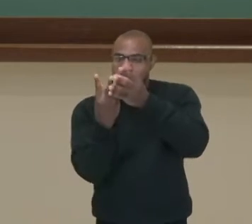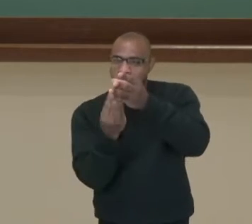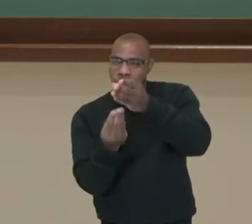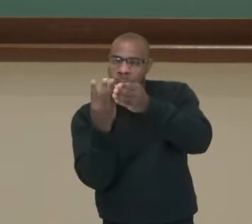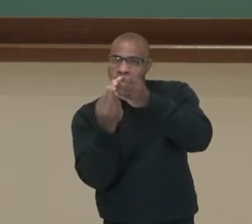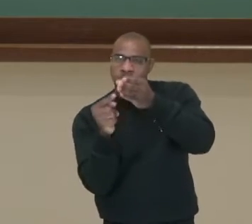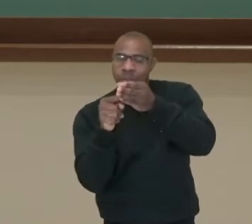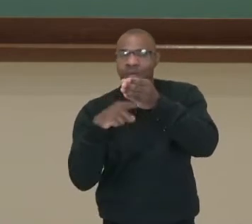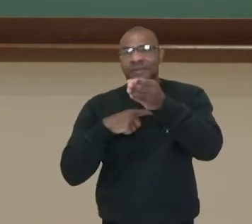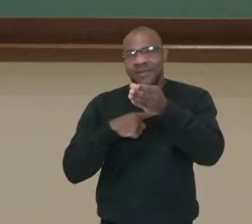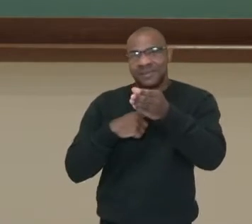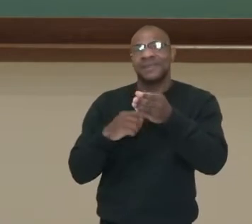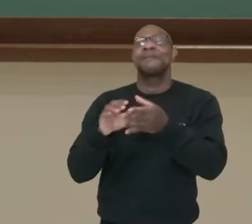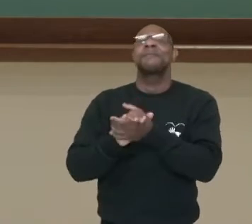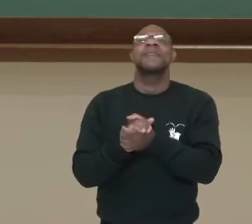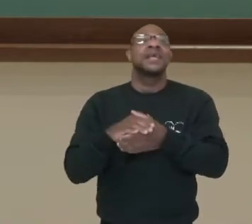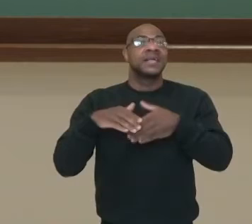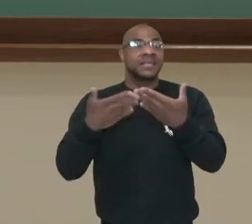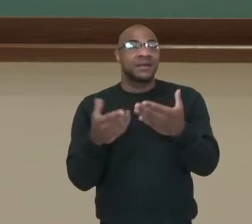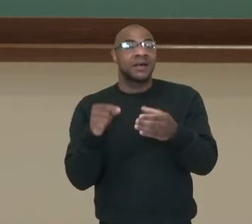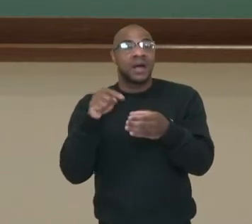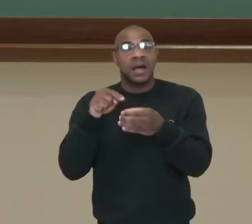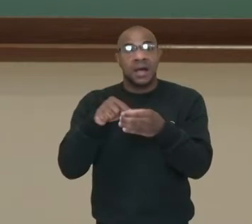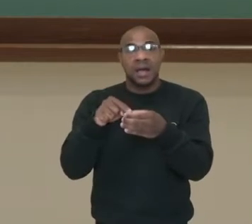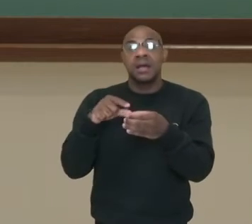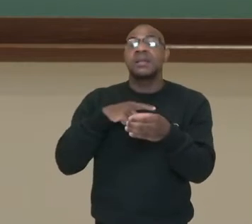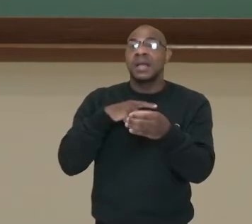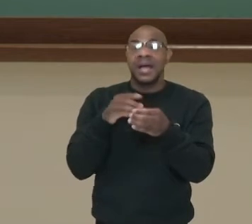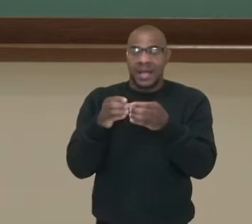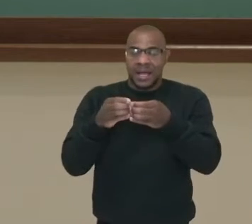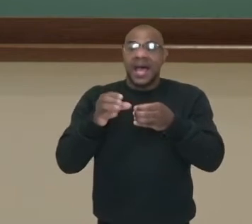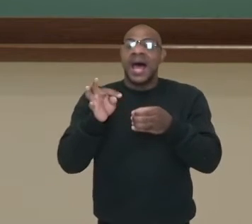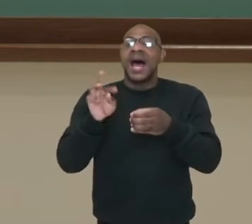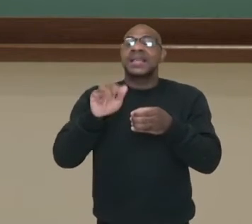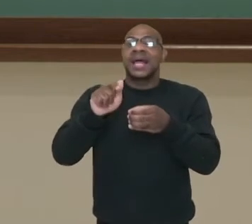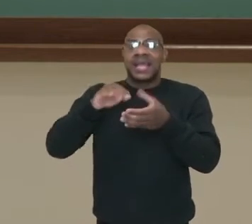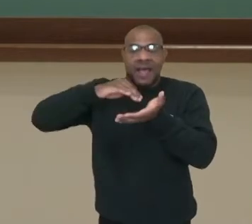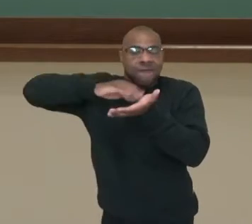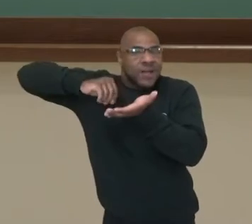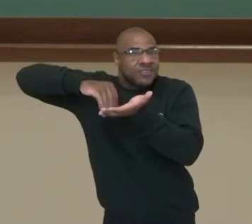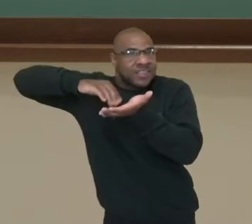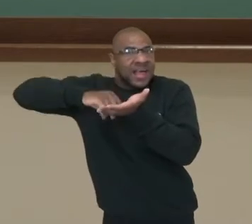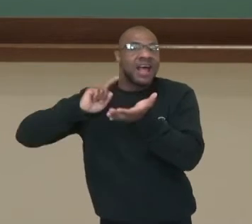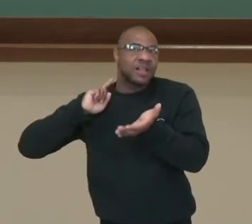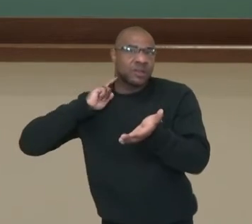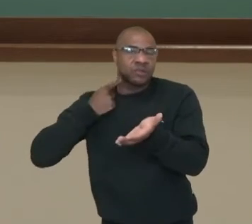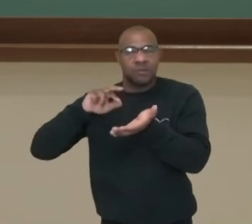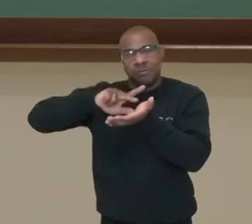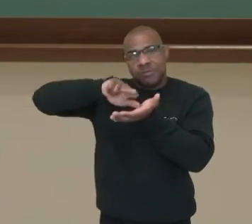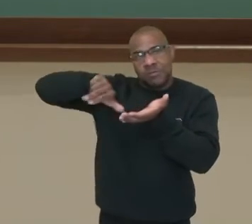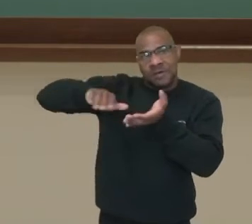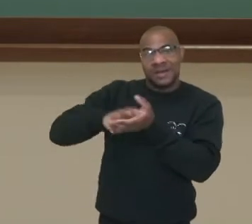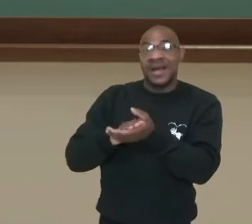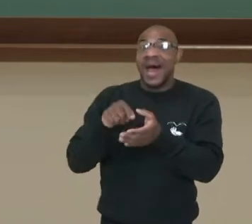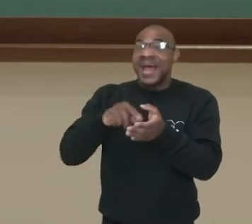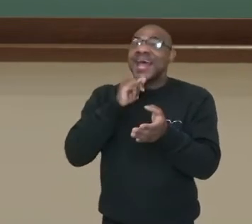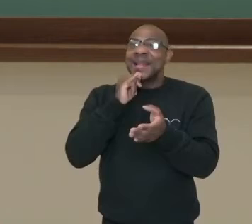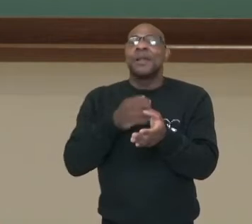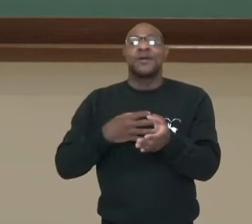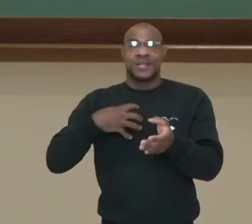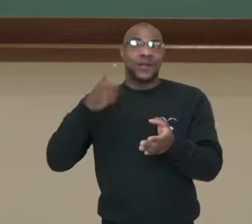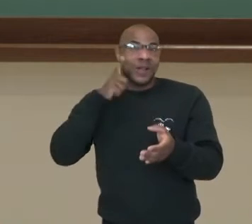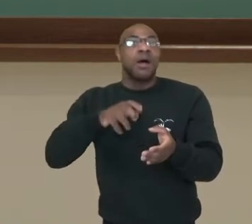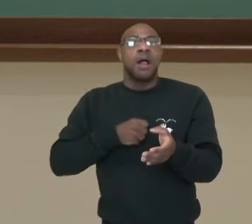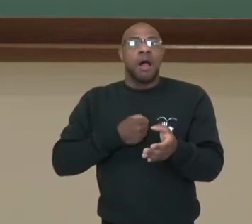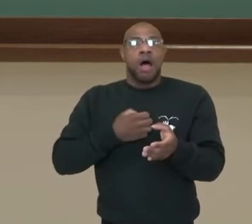do muco no nariz, né, na cavidade nasal, a traqueia vai conseguir tirar. É aí que vem a tosse, por exemplo, né?